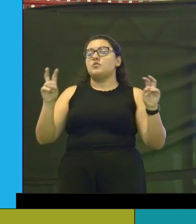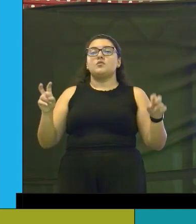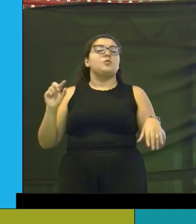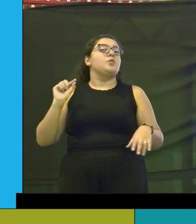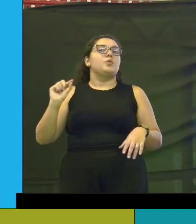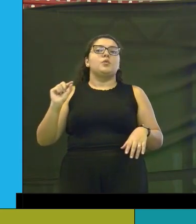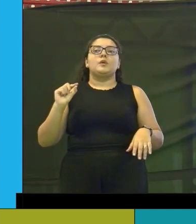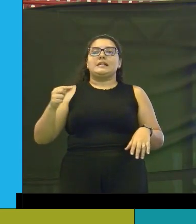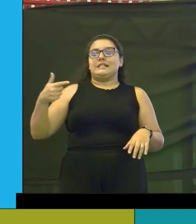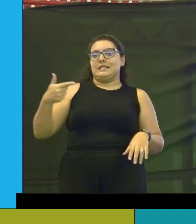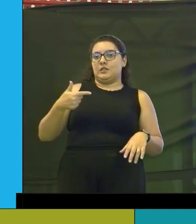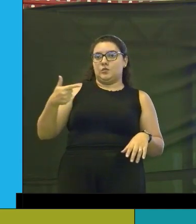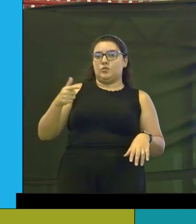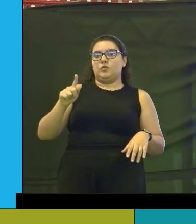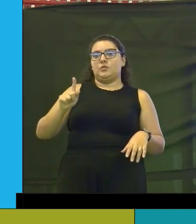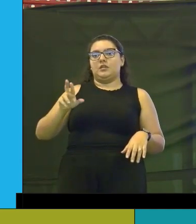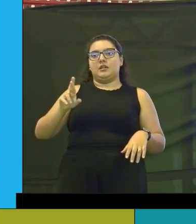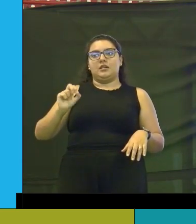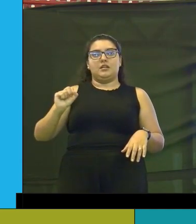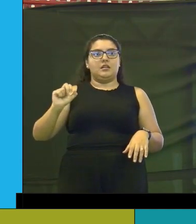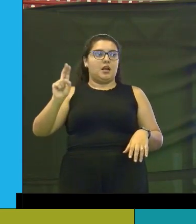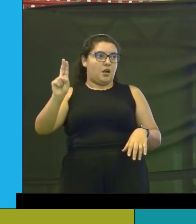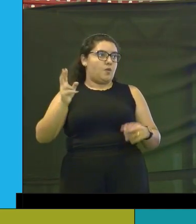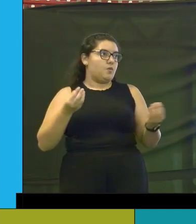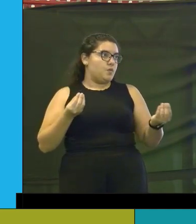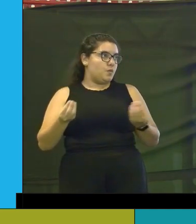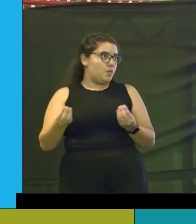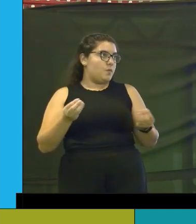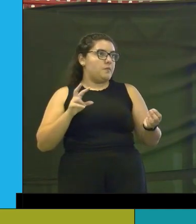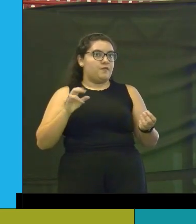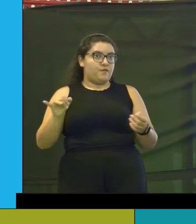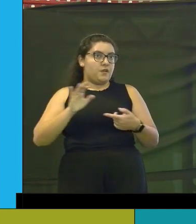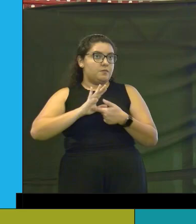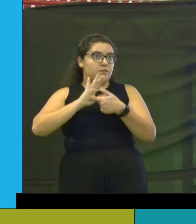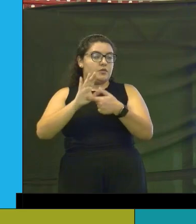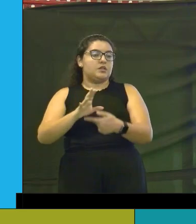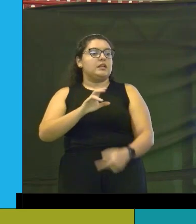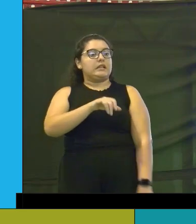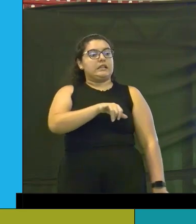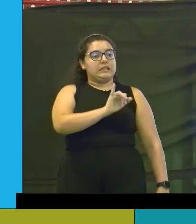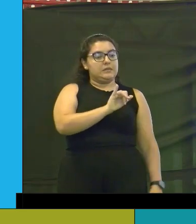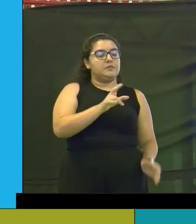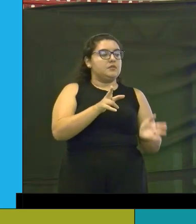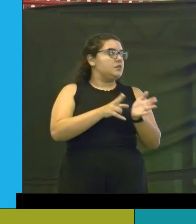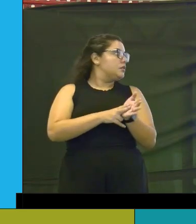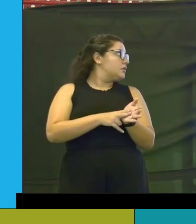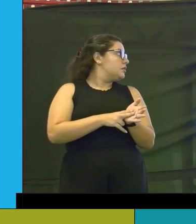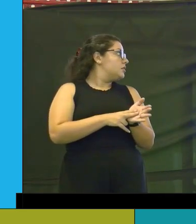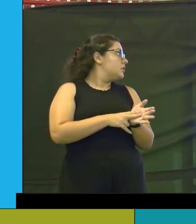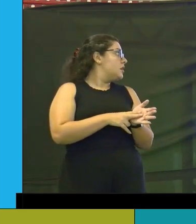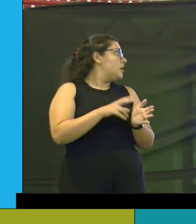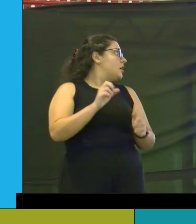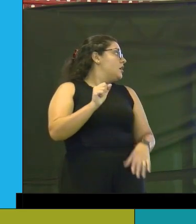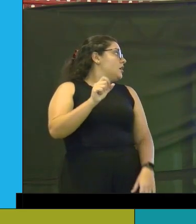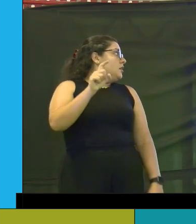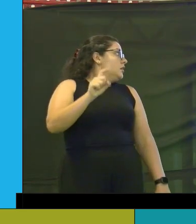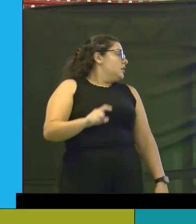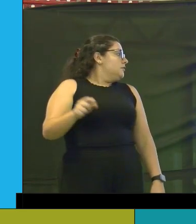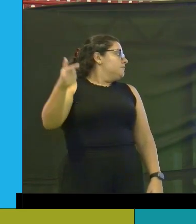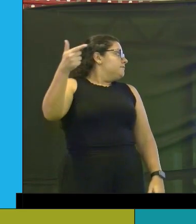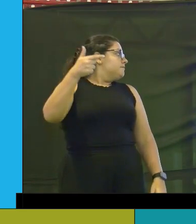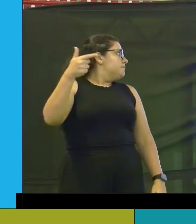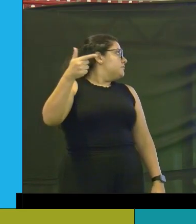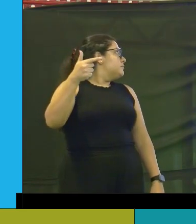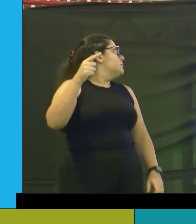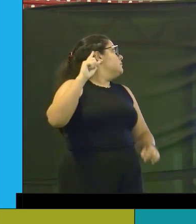do segundo. Como é essa forma aí, Daniel? É y igual a ax ao